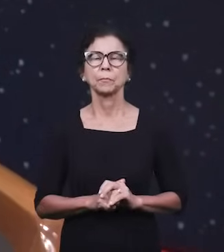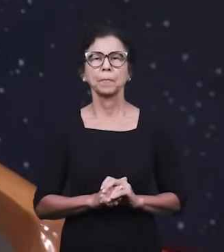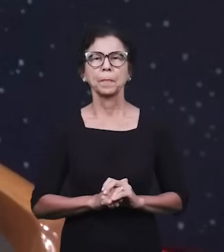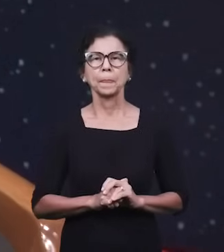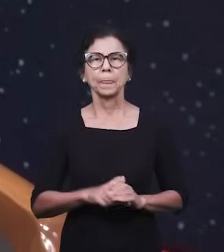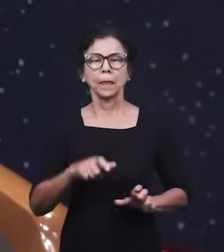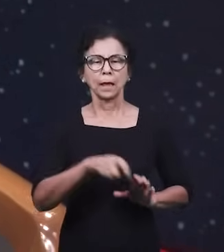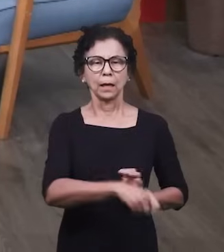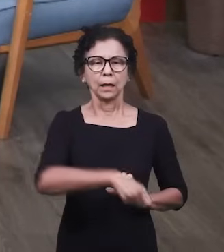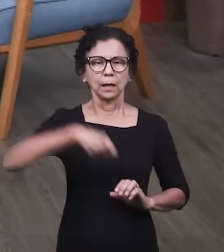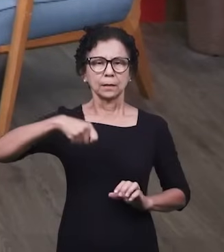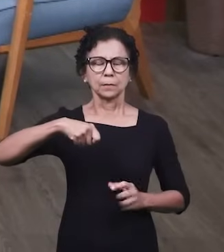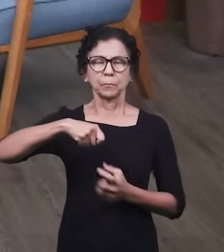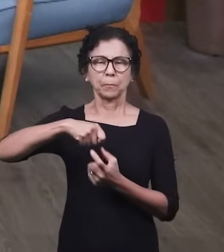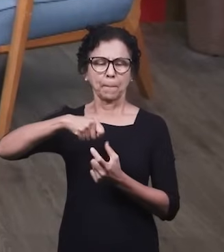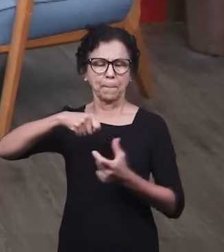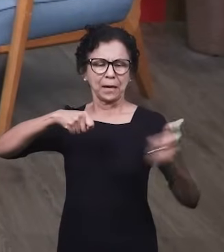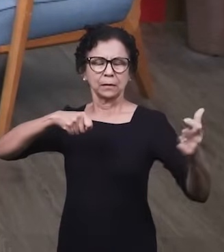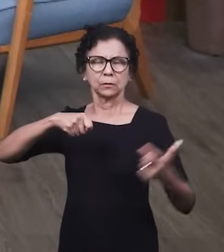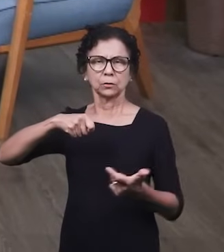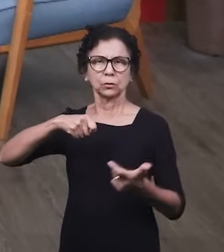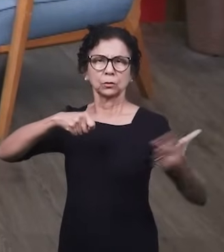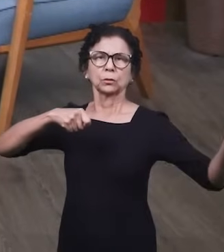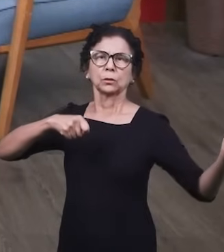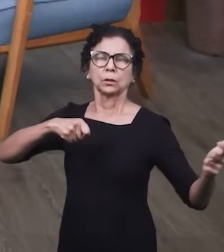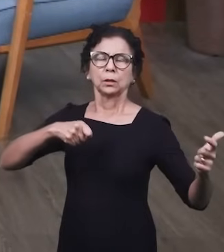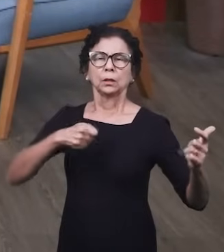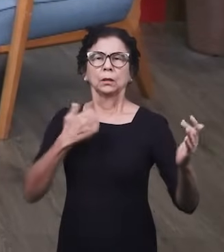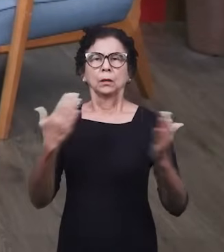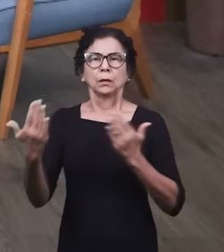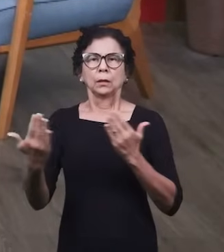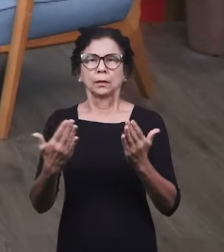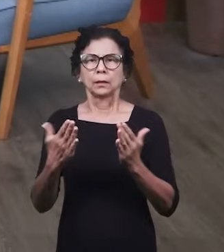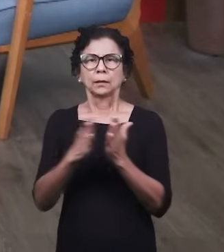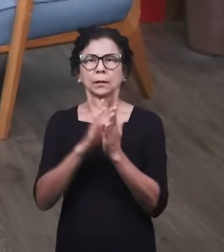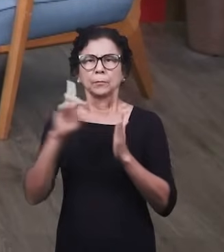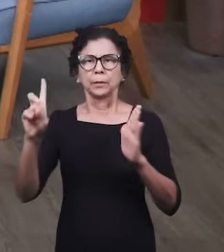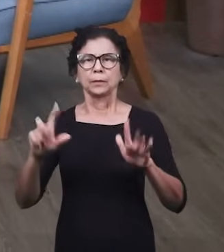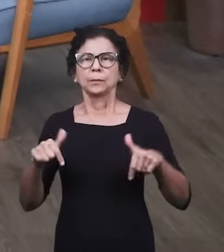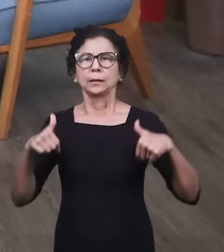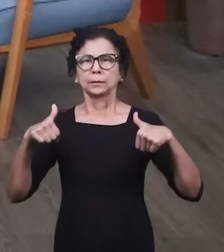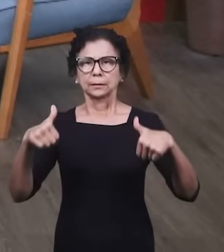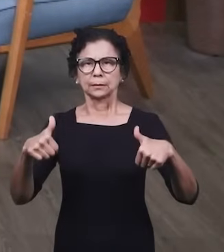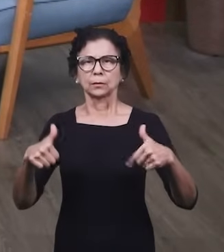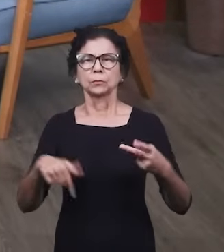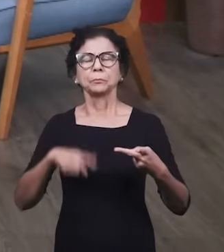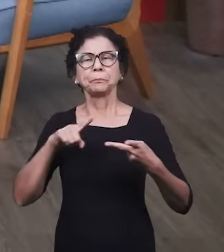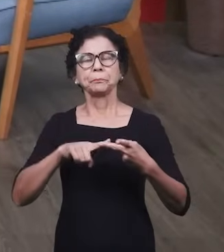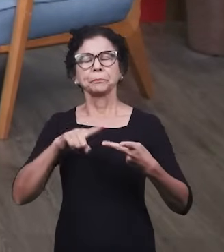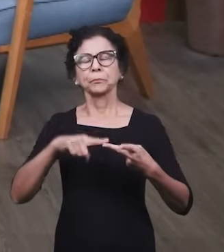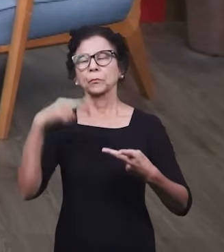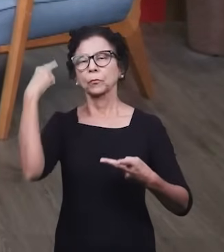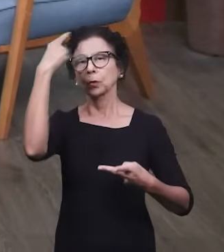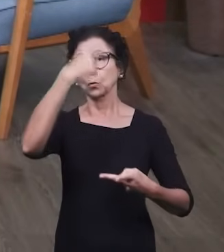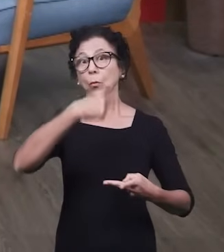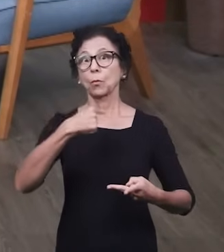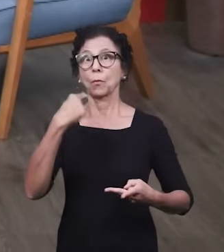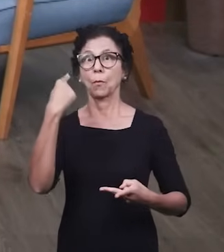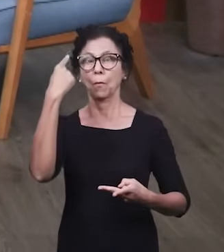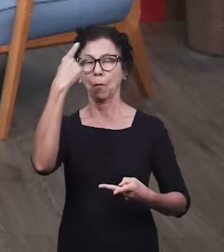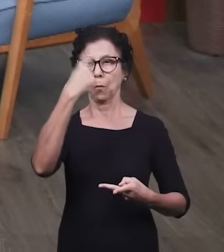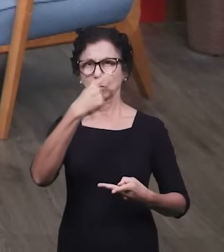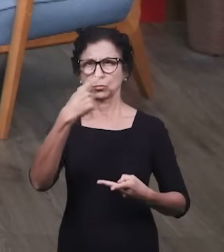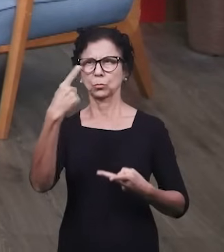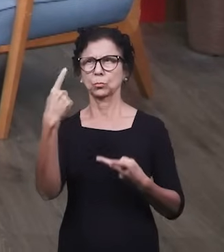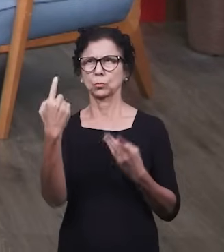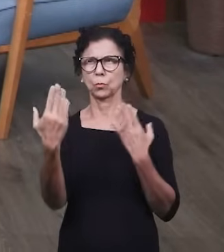que remete à palavra de Deus, à ação da palavra de Deus. E o seu rosto